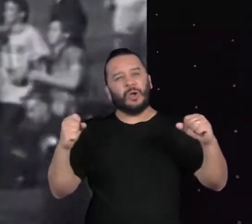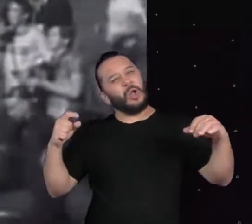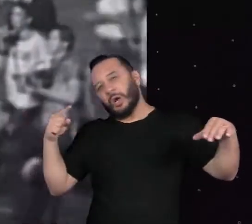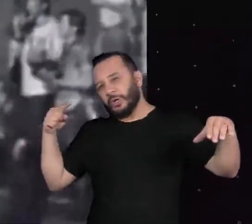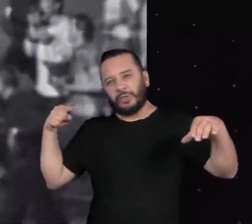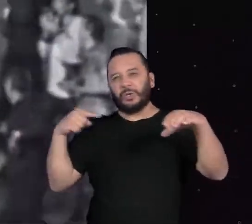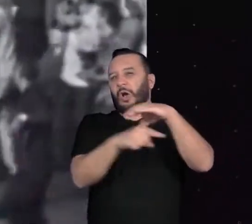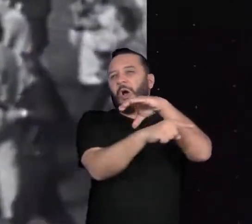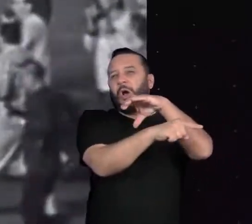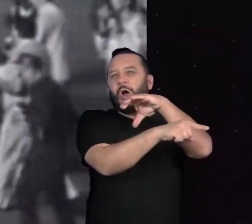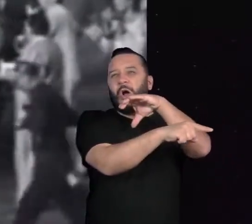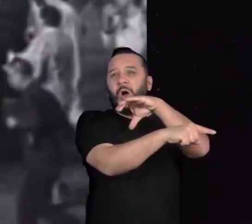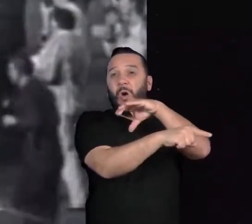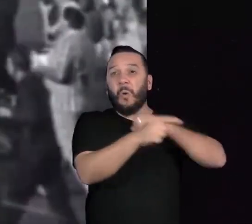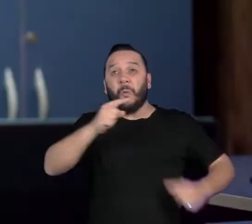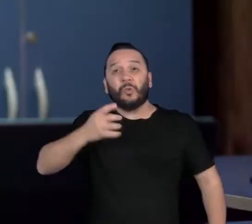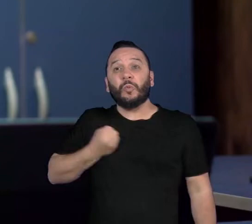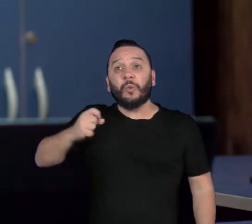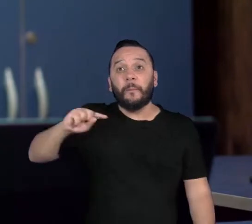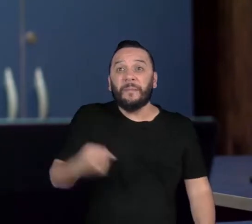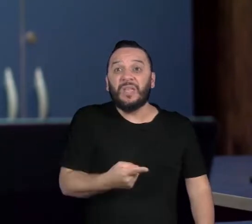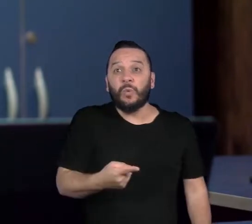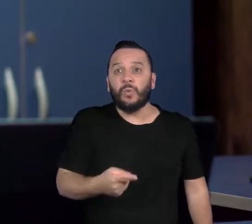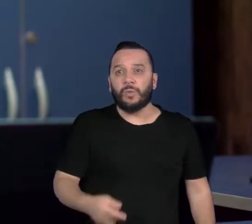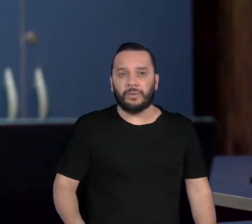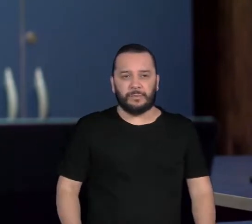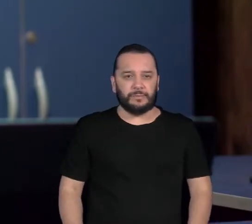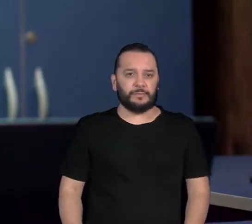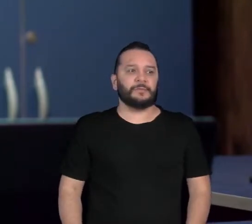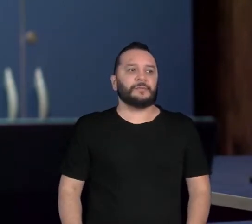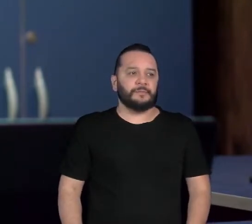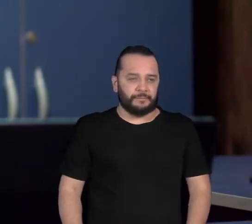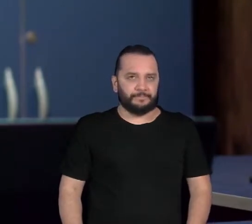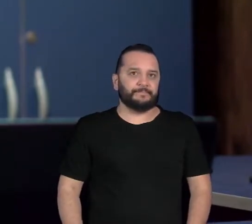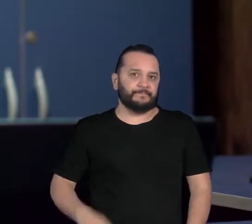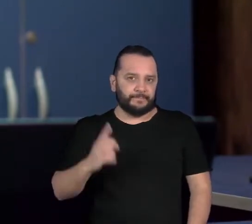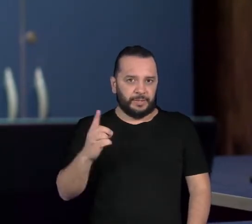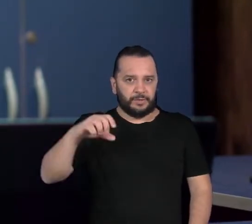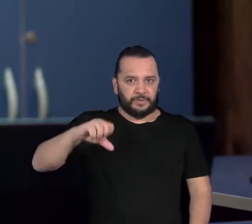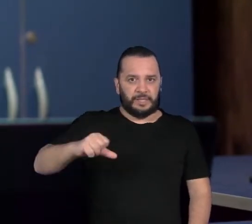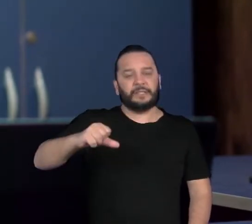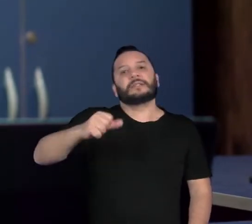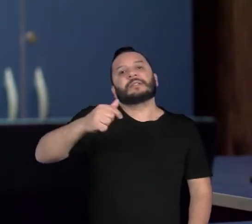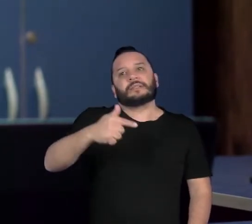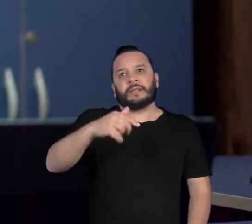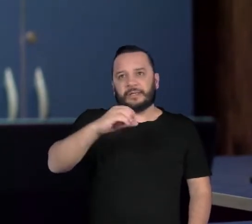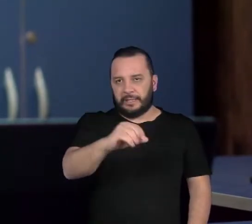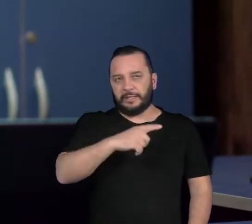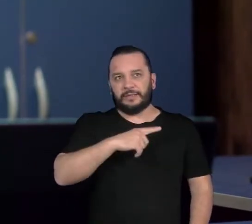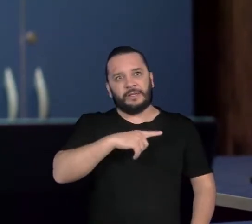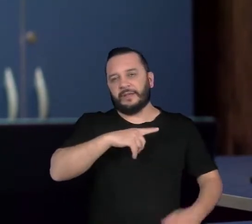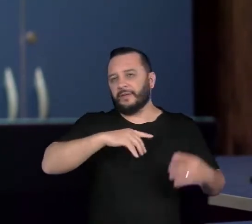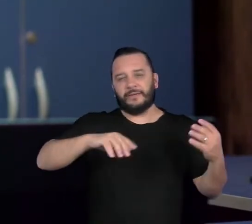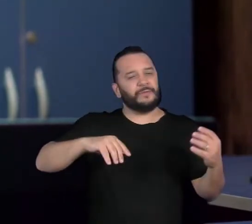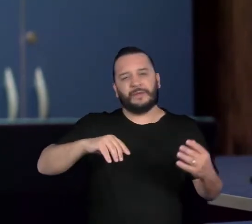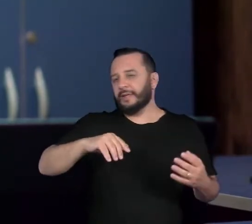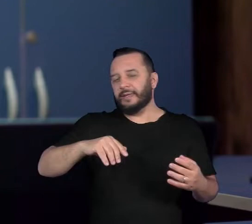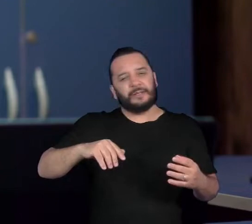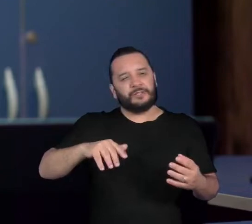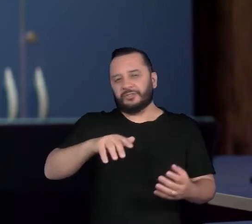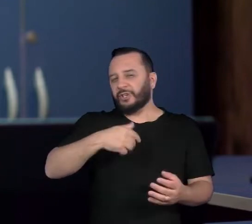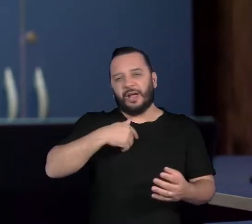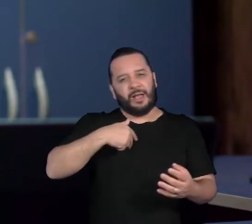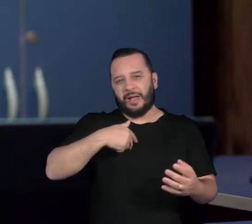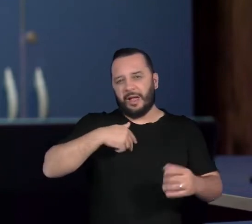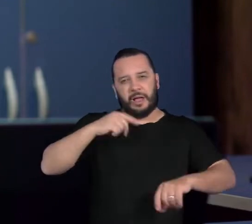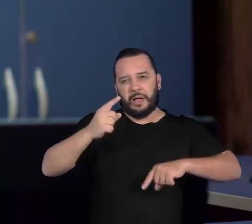gol! Milésimo gol! Os anos 70 marcaram ainda uma revolução maior dentro da narração esportiva,